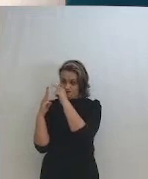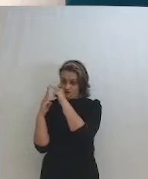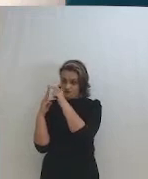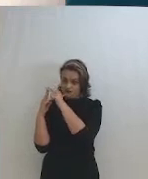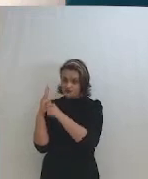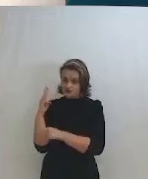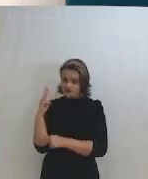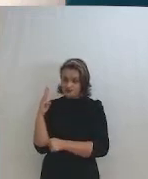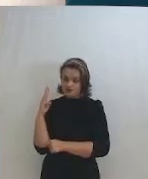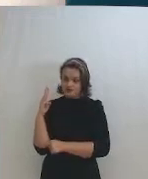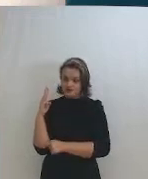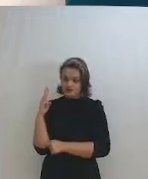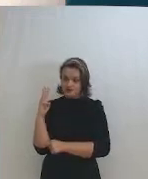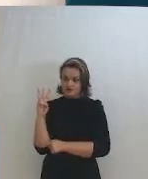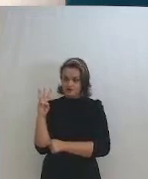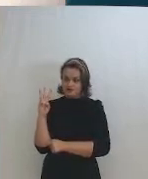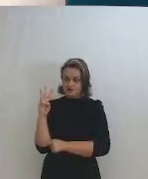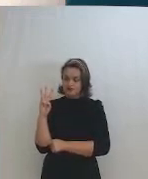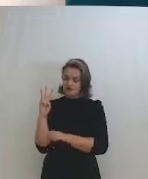mataram